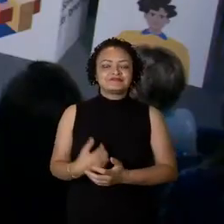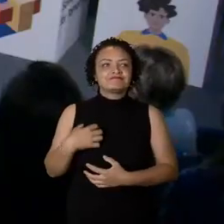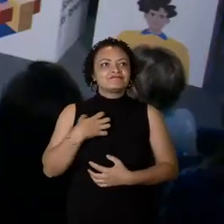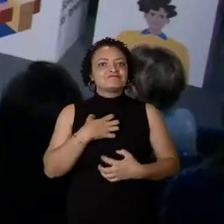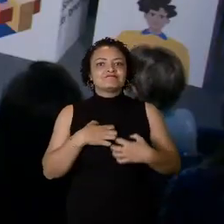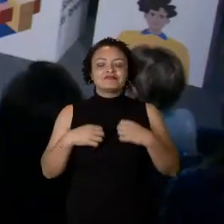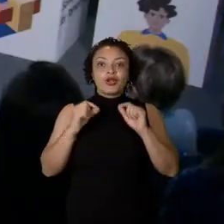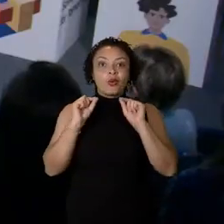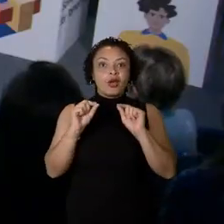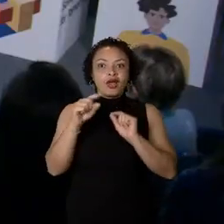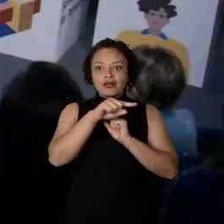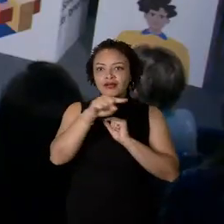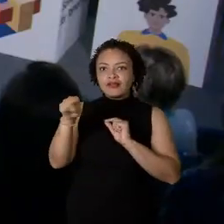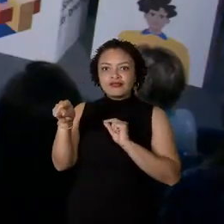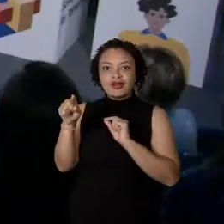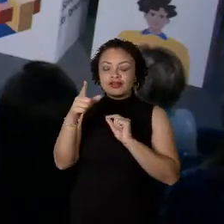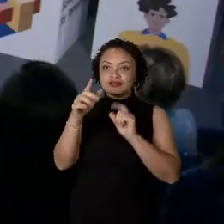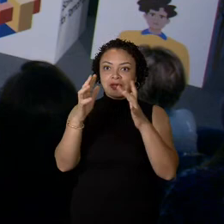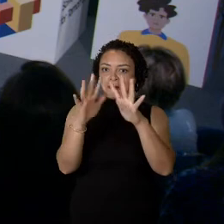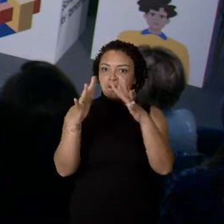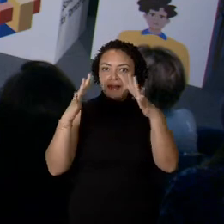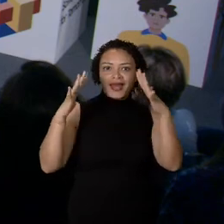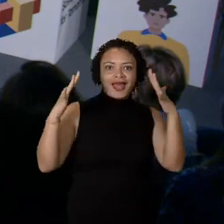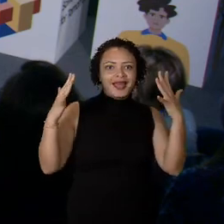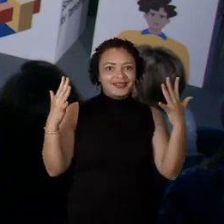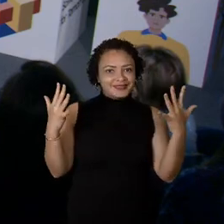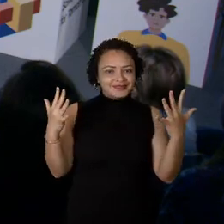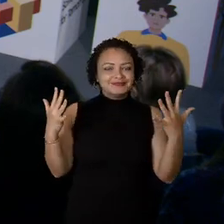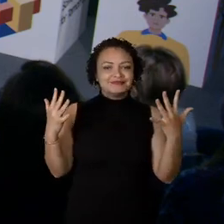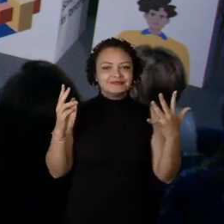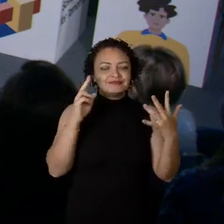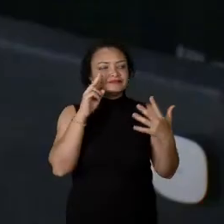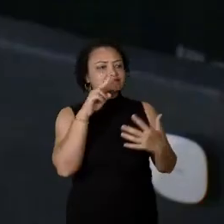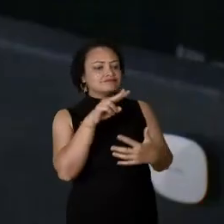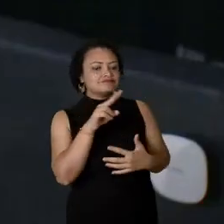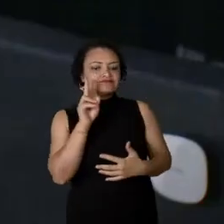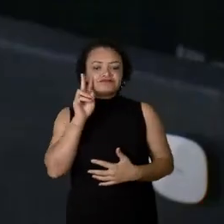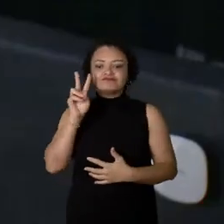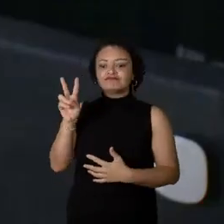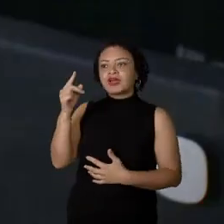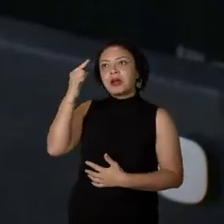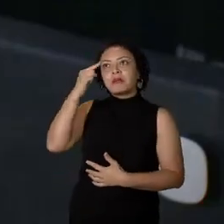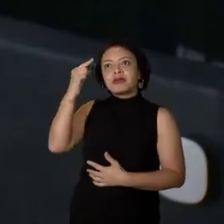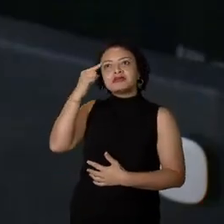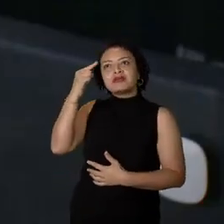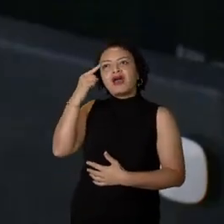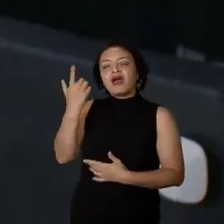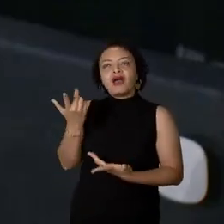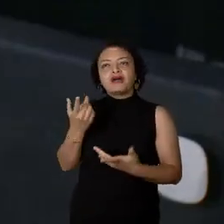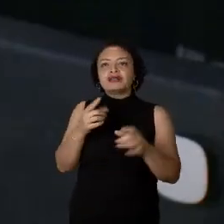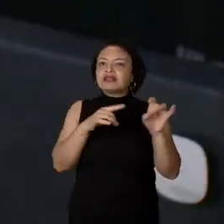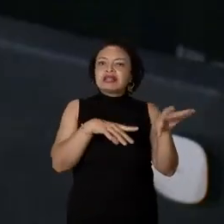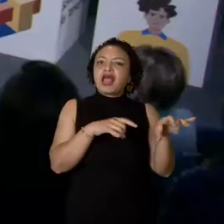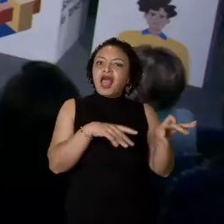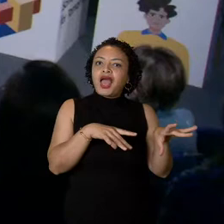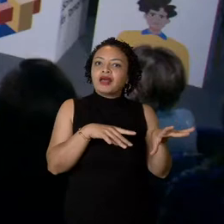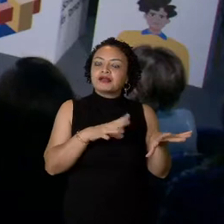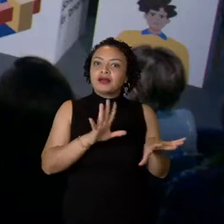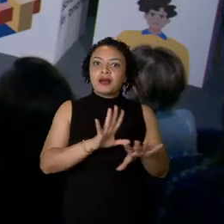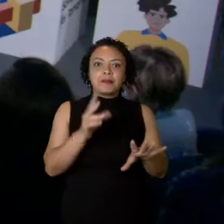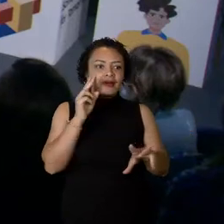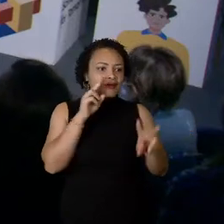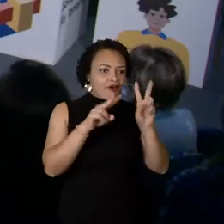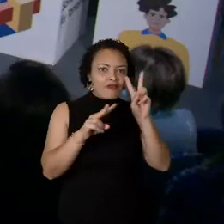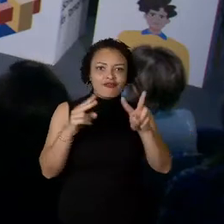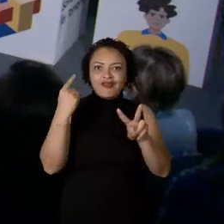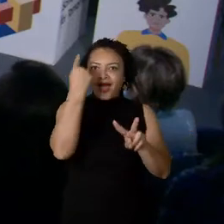com o brilhinho de vocês. Até então, eu estava olhando para um lado, para o outro, pensando que ia ser uma coisa bastante técnica, mas depois que eu vi a carinha